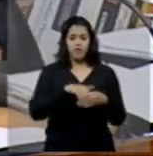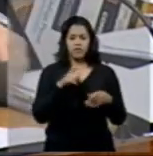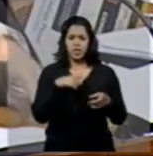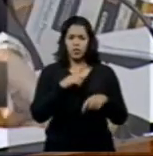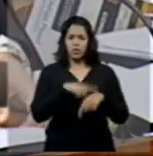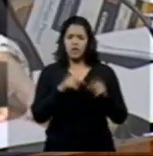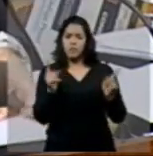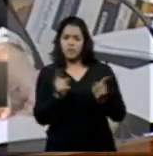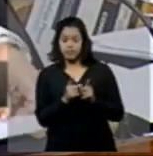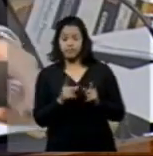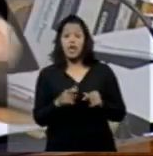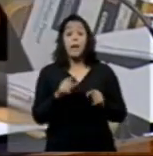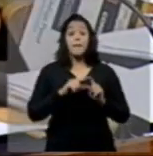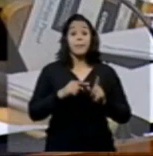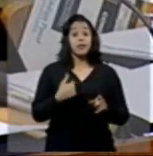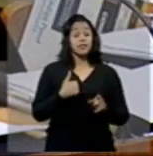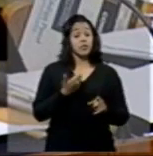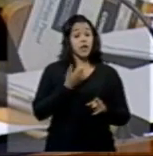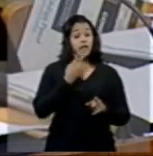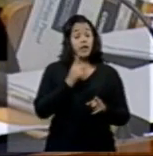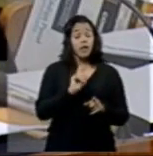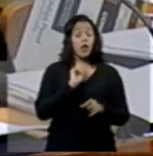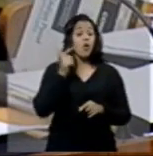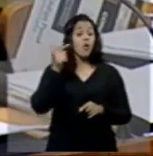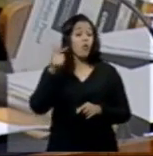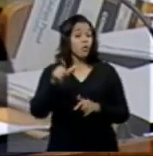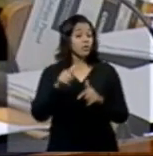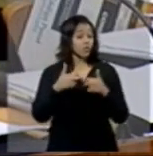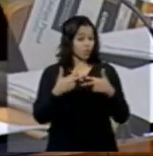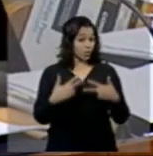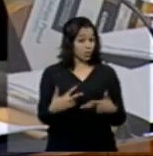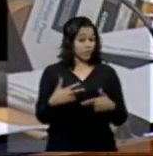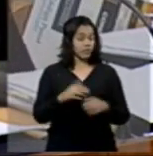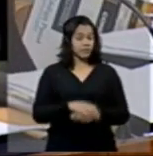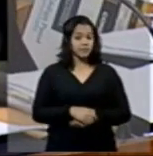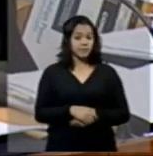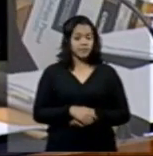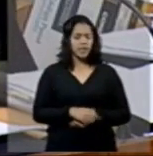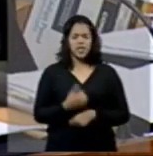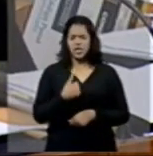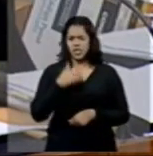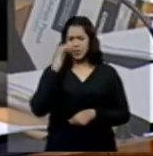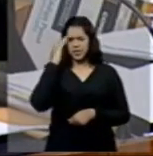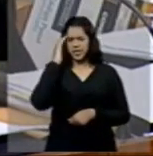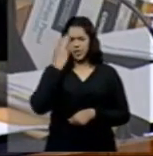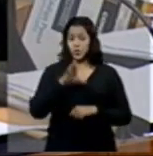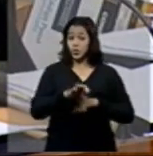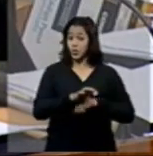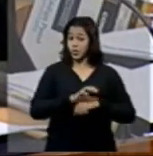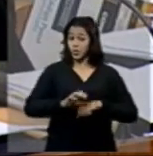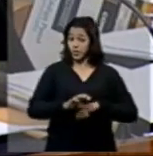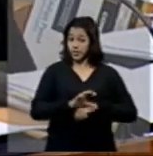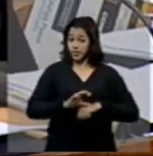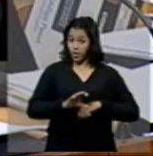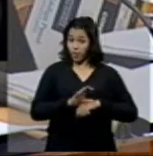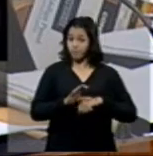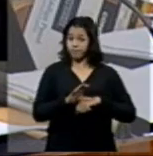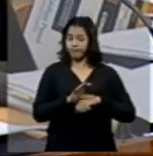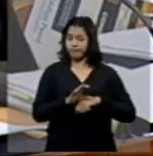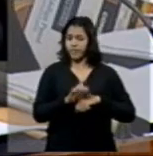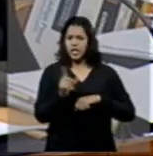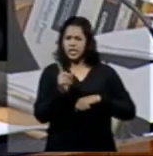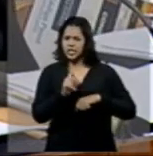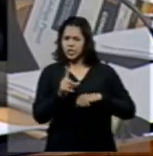Mas eu vou mais além nesse ponto, porque entendo que a Constituição, além de